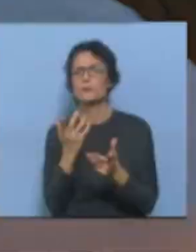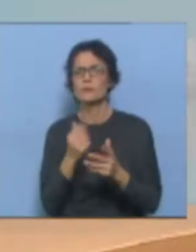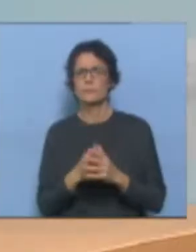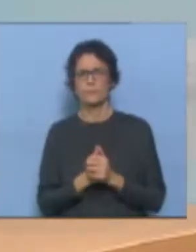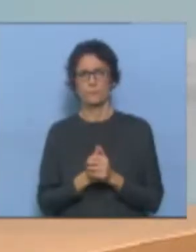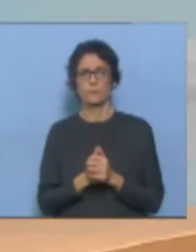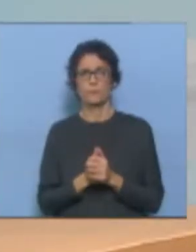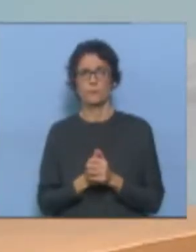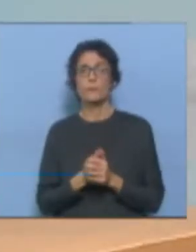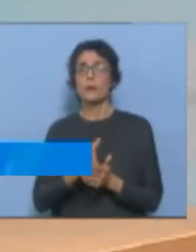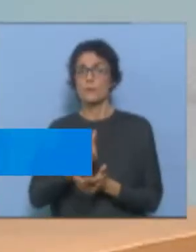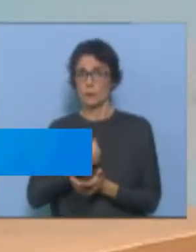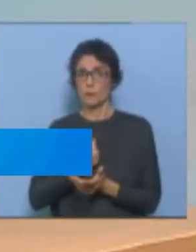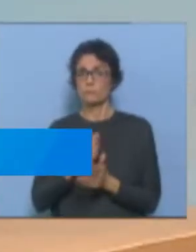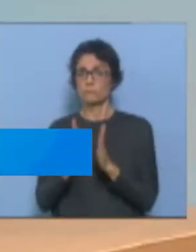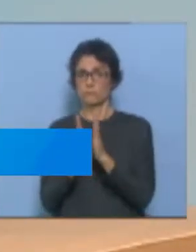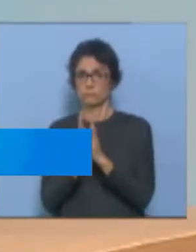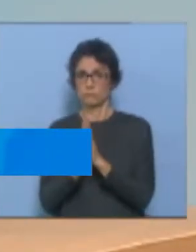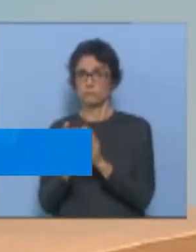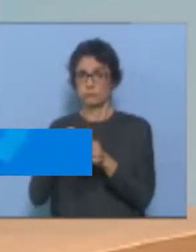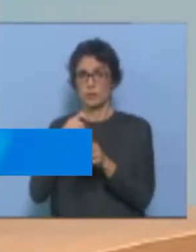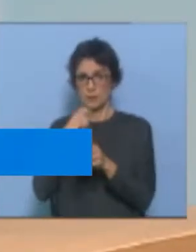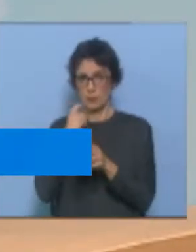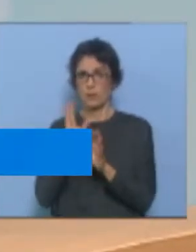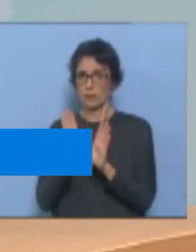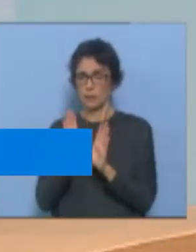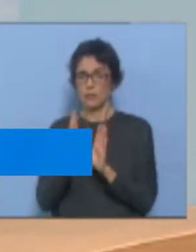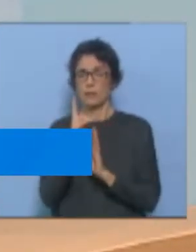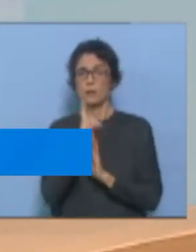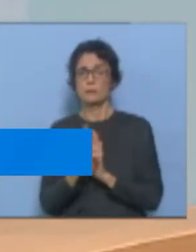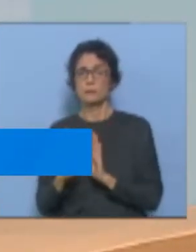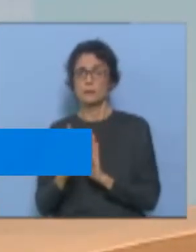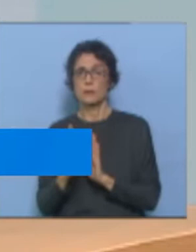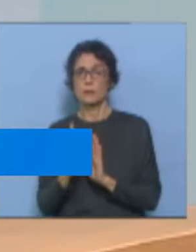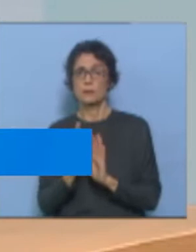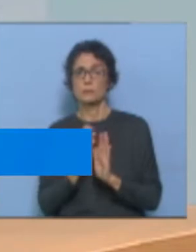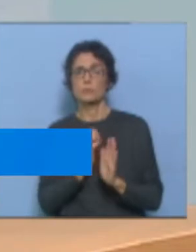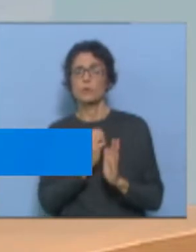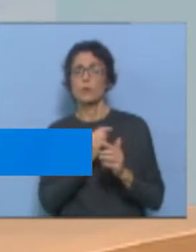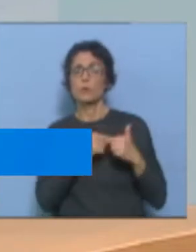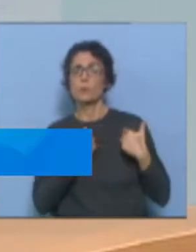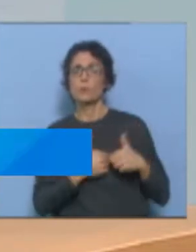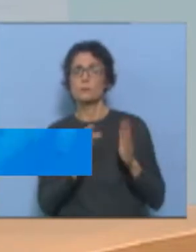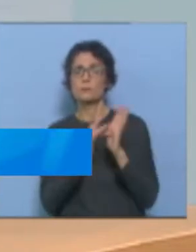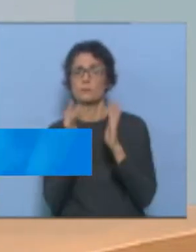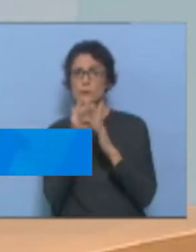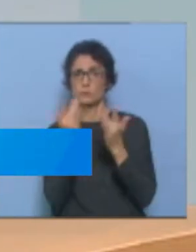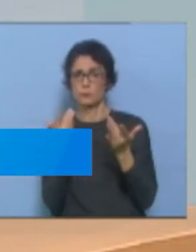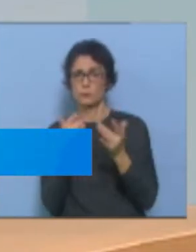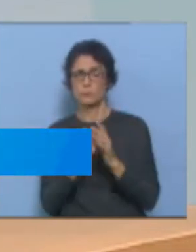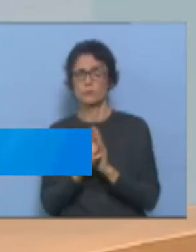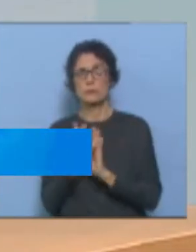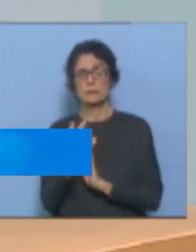sou consagrado, sou religioso, sou padre do Sagrado Coração de Jesus, de Uniano, e aquilo que me